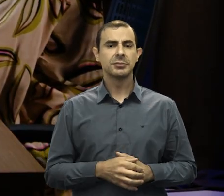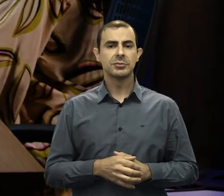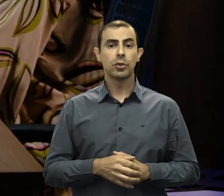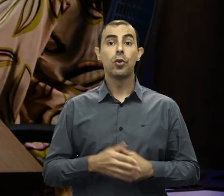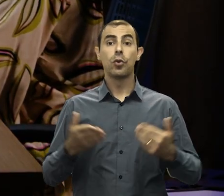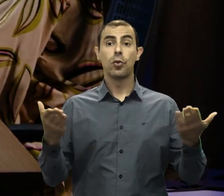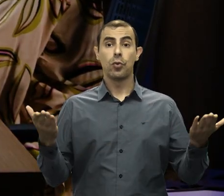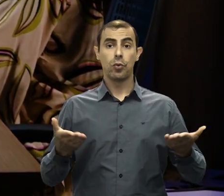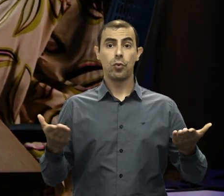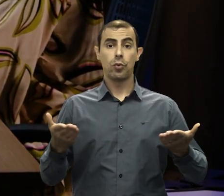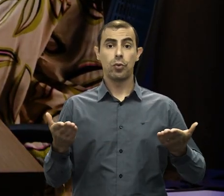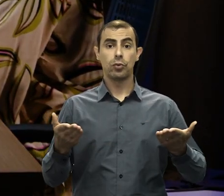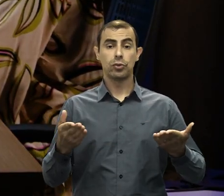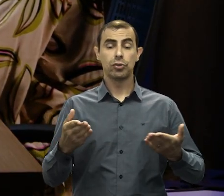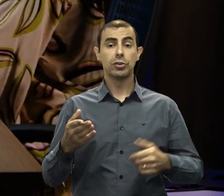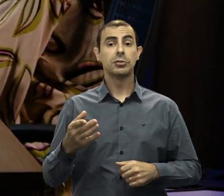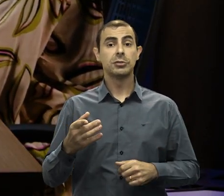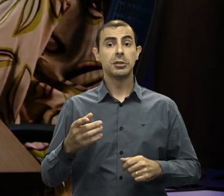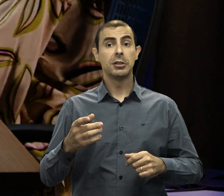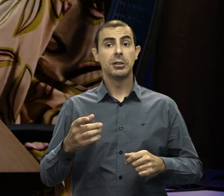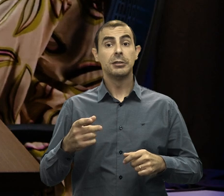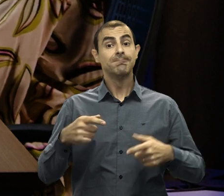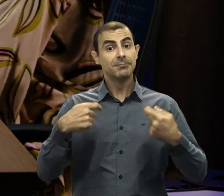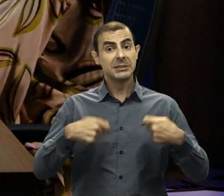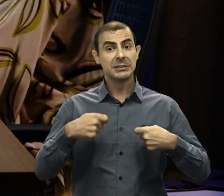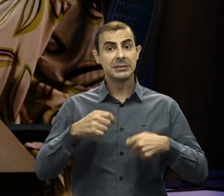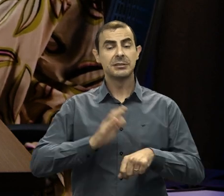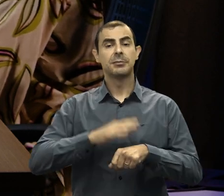que hoje em dia tem uma necessidade